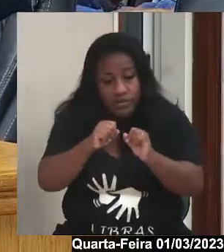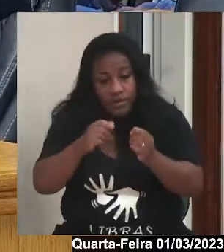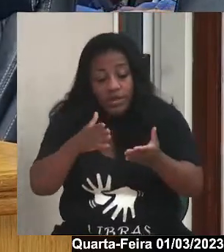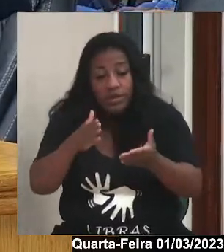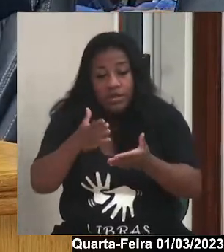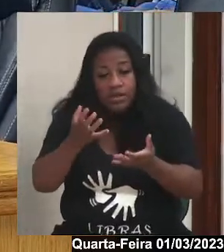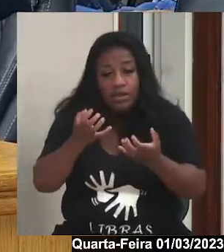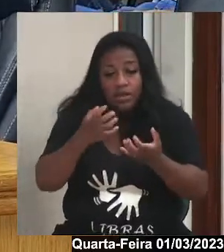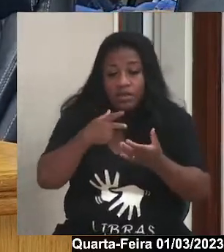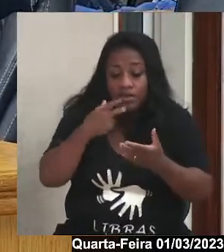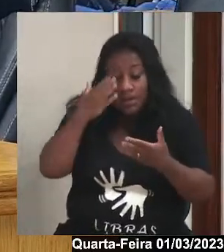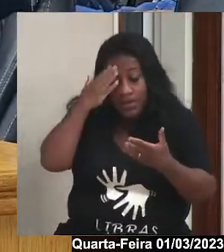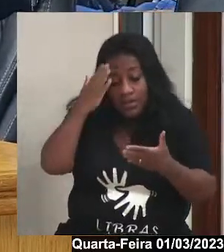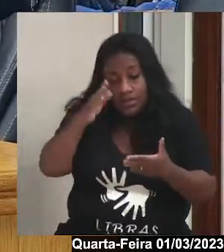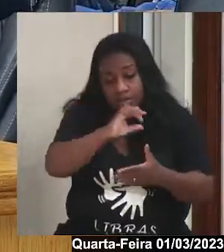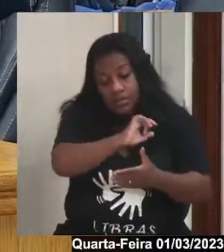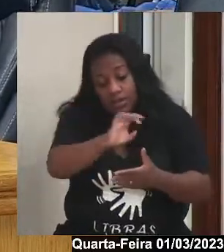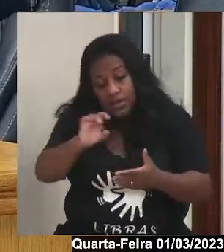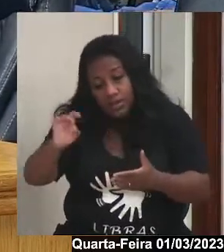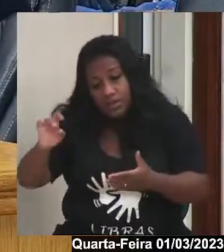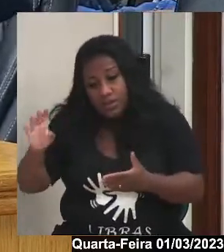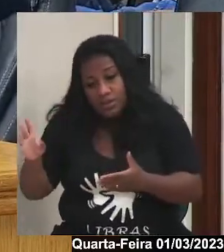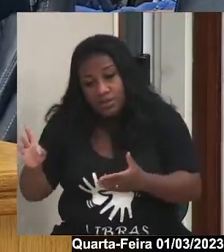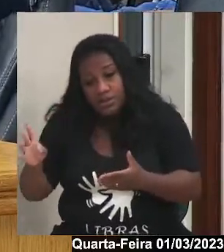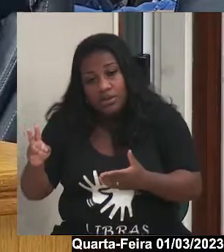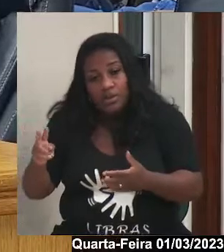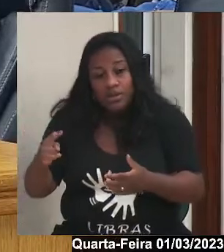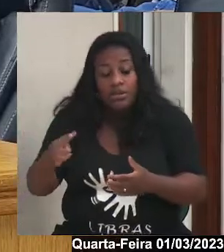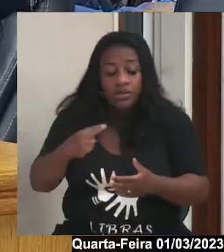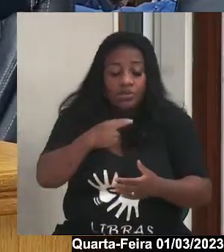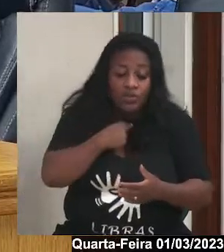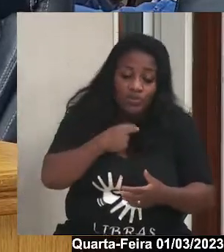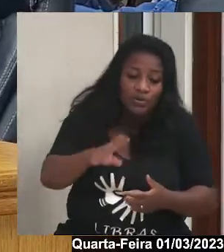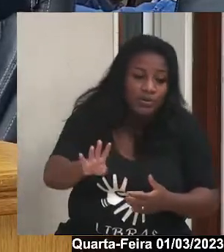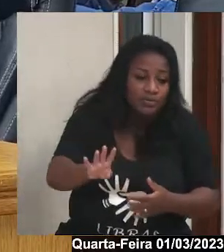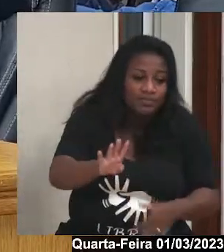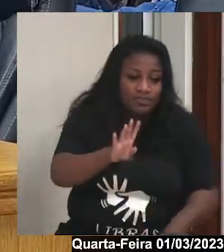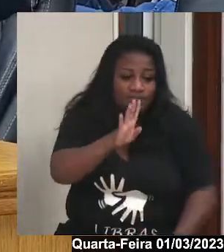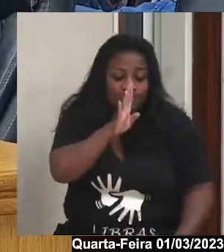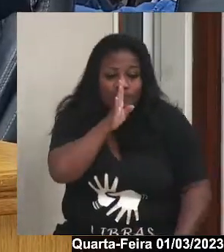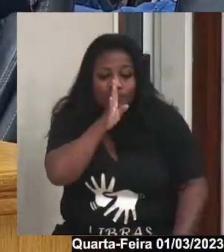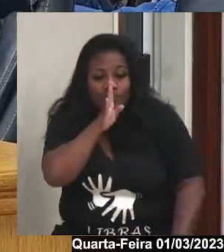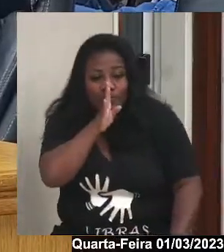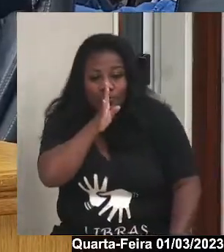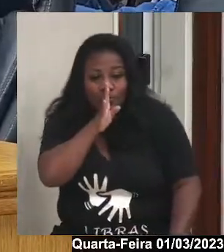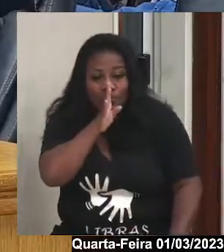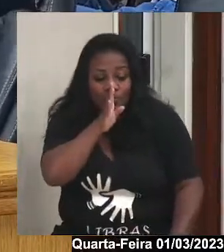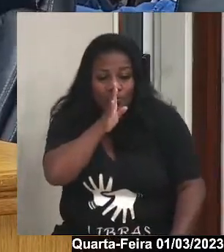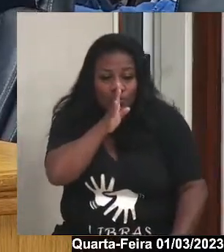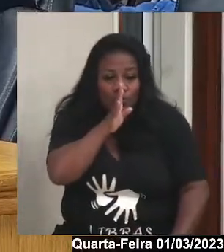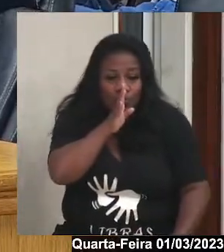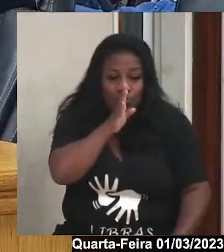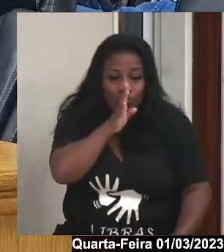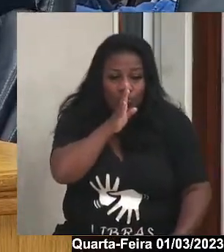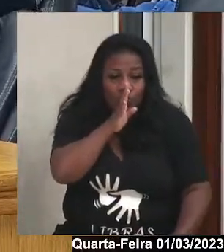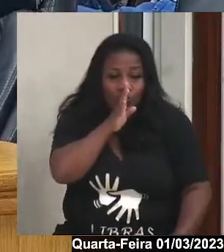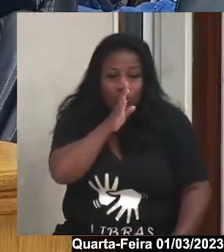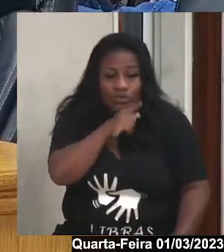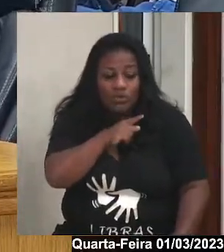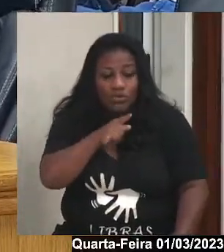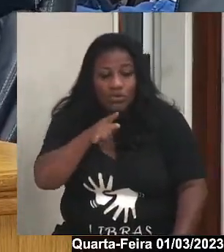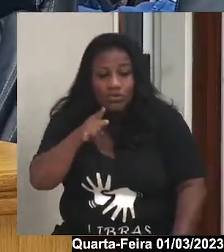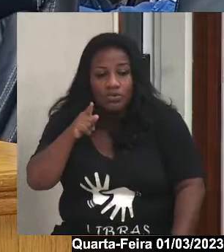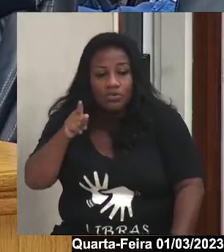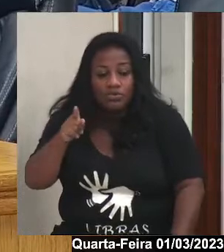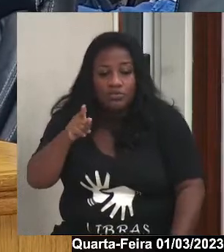isso? Então, quero agradecer a cada um de vocês. E eu não poderia ficar calado mais uma vez, vereador Abidan, quando você fala